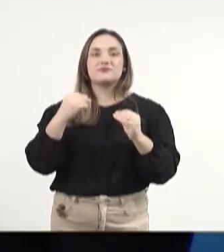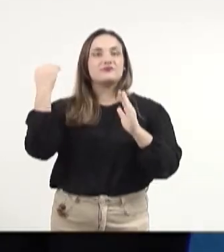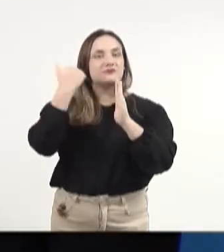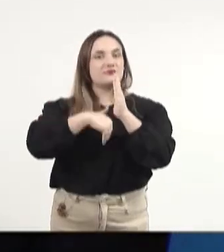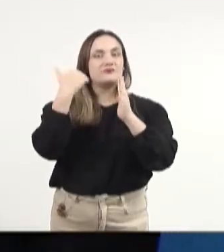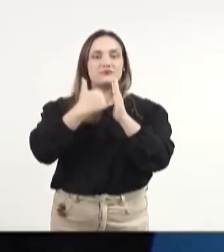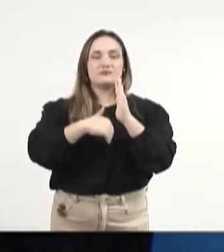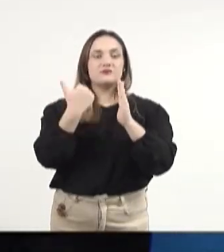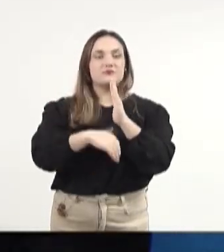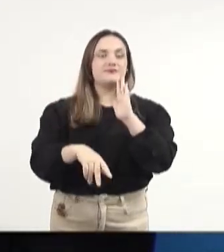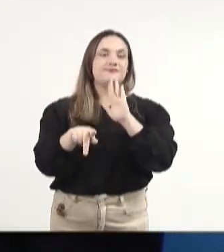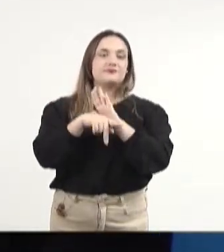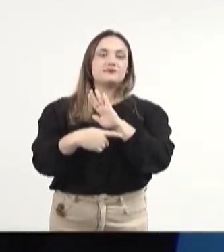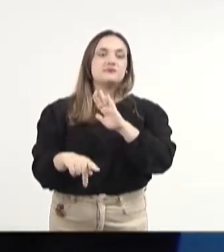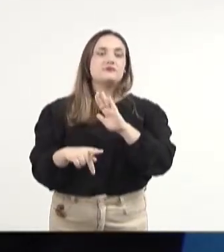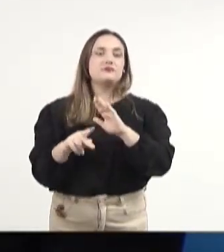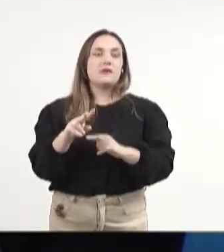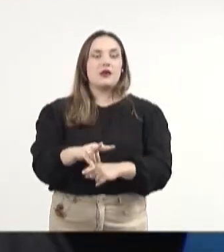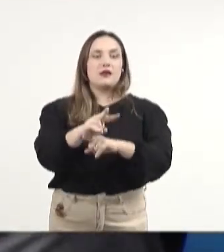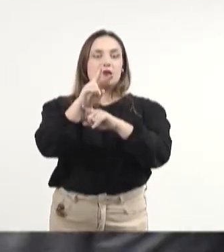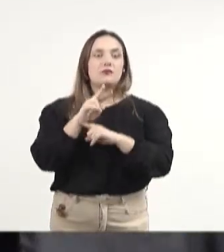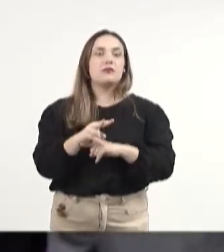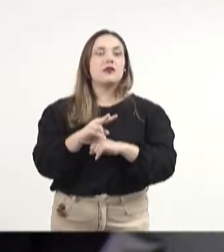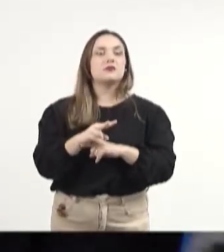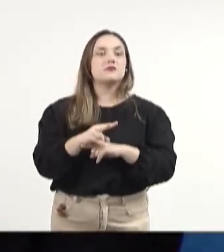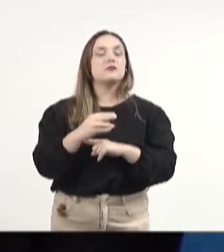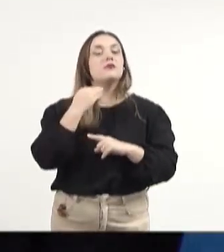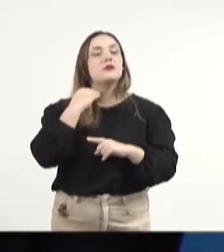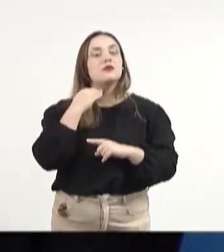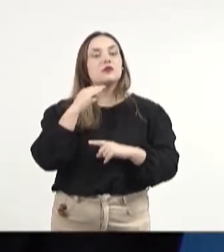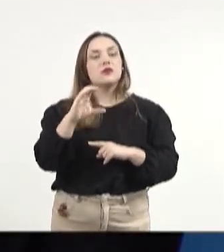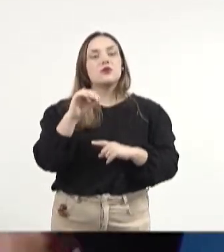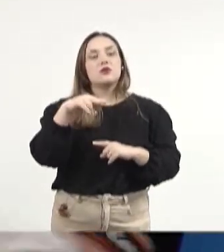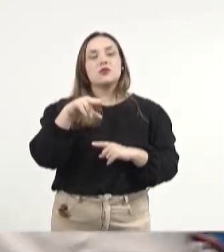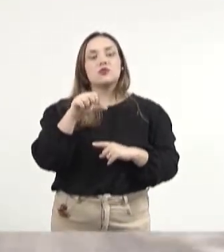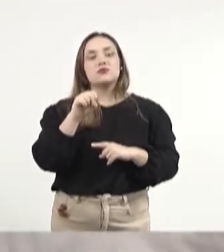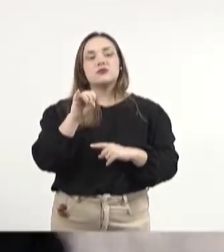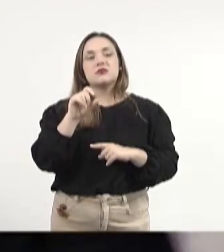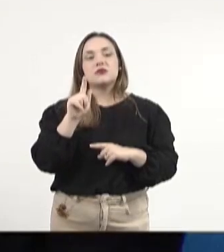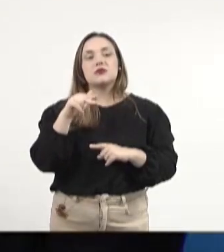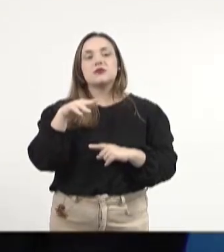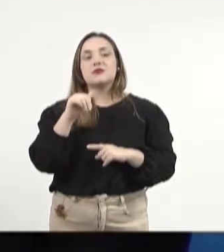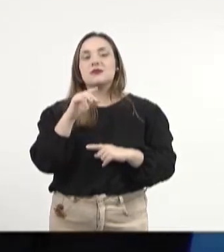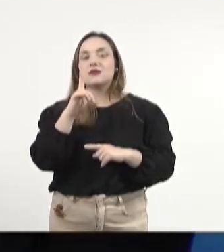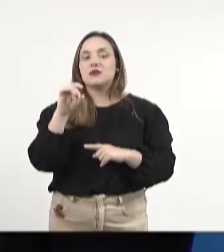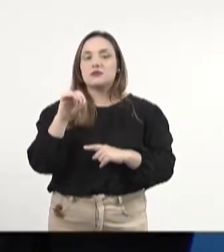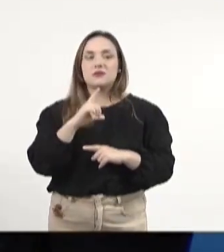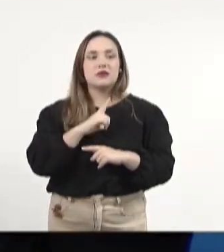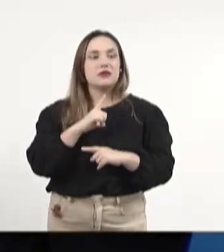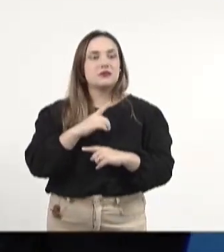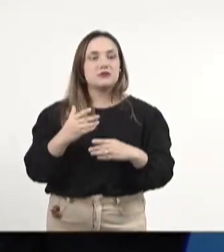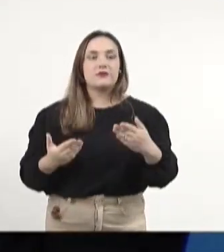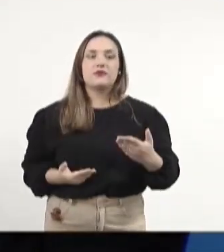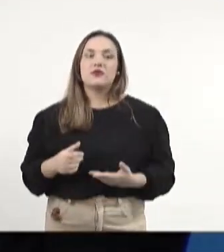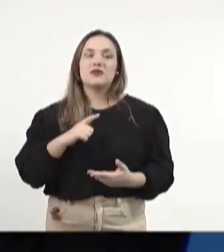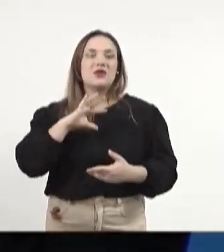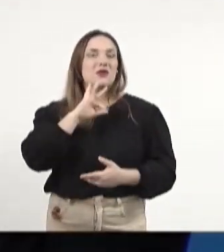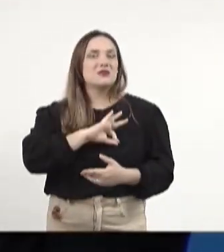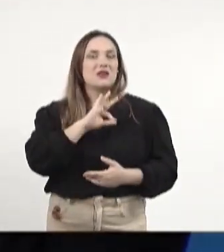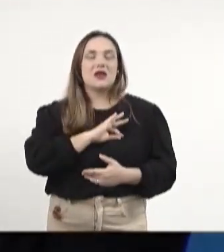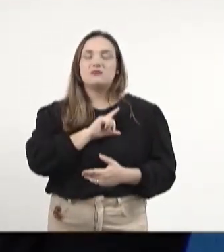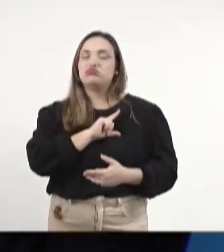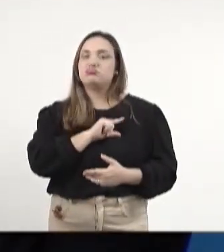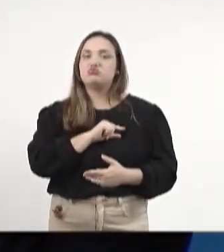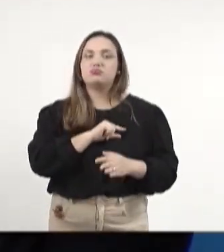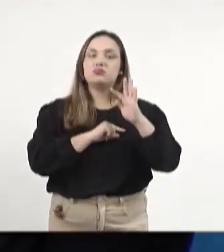em relação aos consignados. Tem servidor que está recebendo muito pouco, quase nada de salário por conta dos